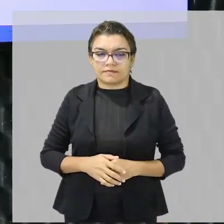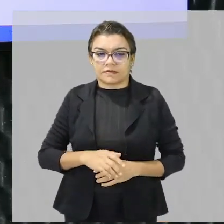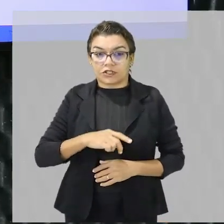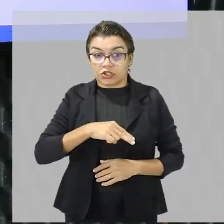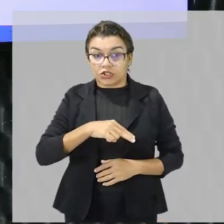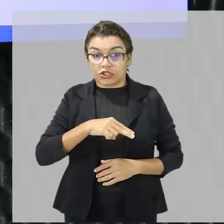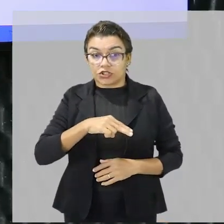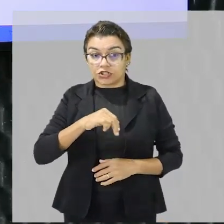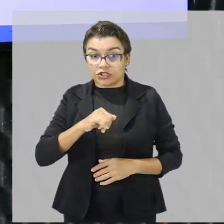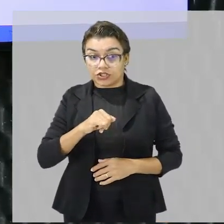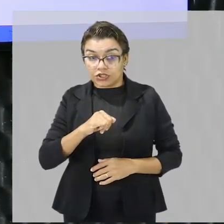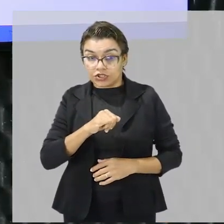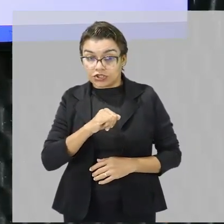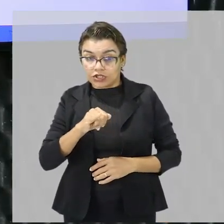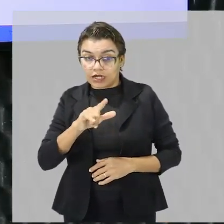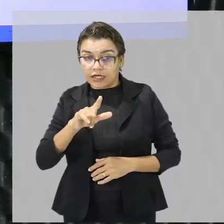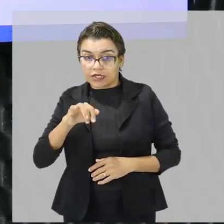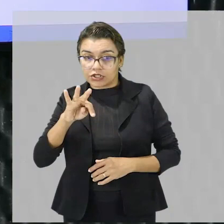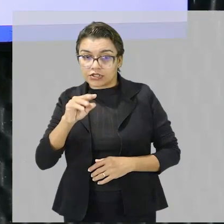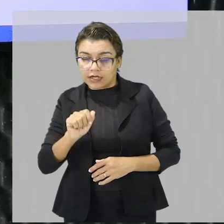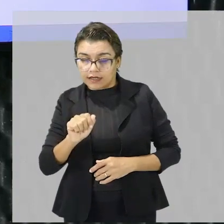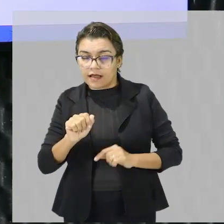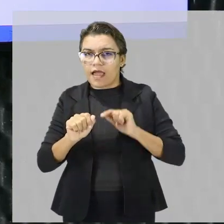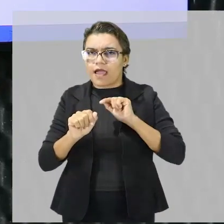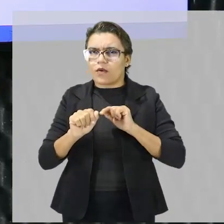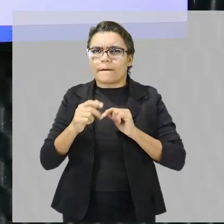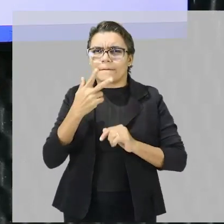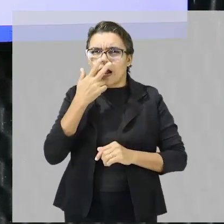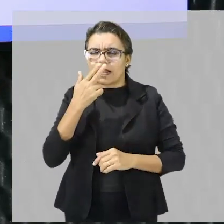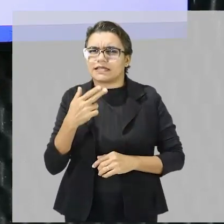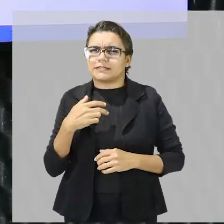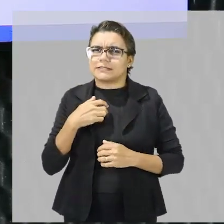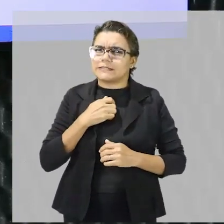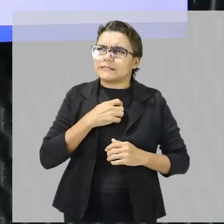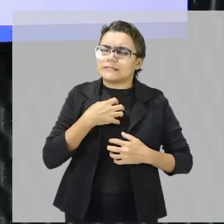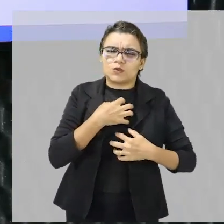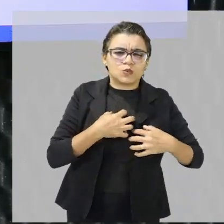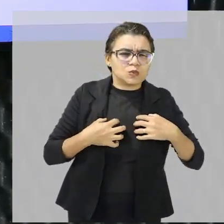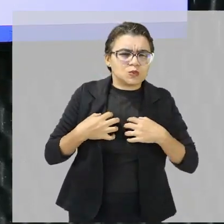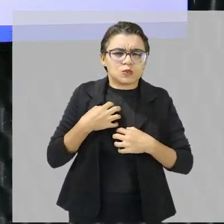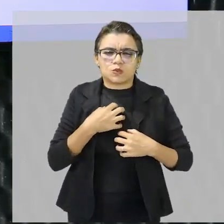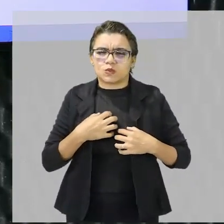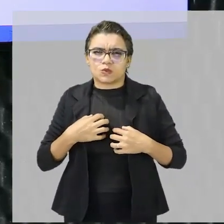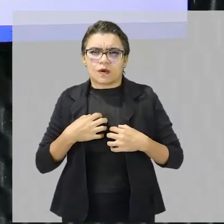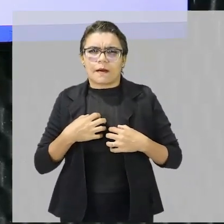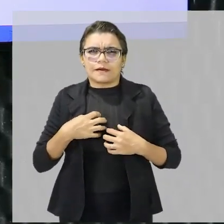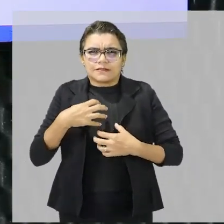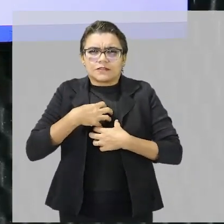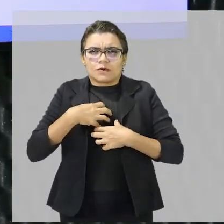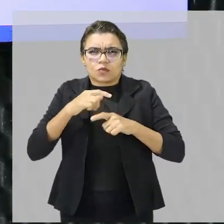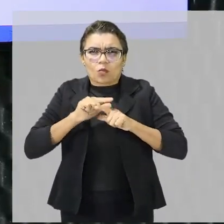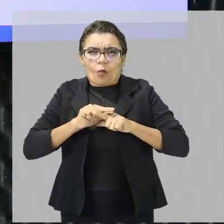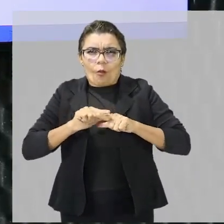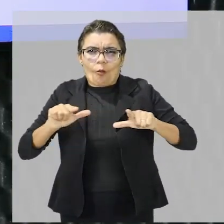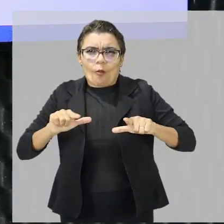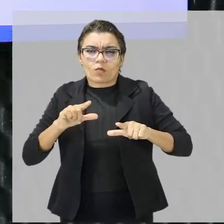esse vazio, essa angústia que é gerada, esse vazio pela extrema carga de valores